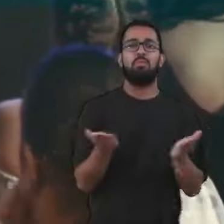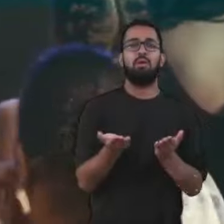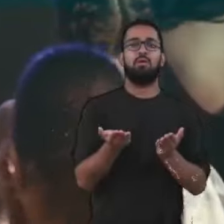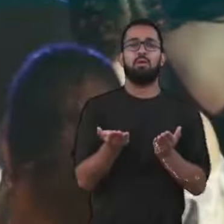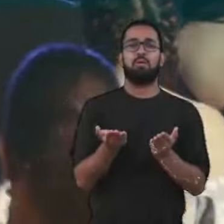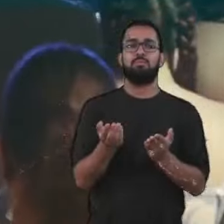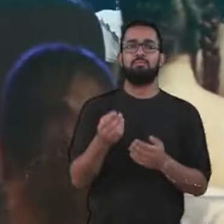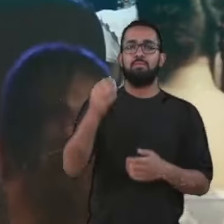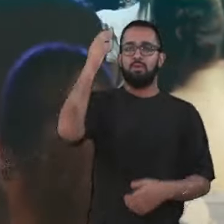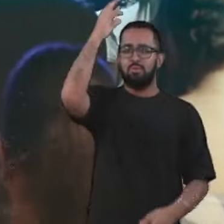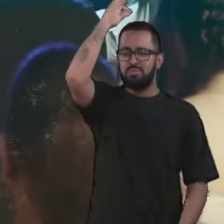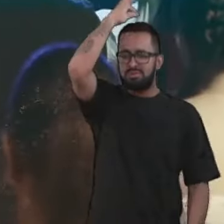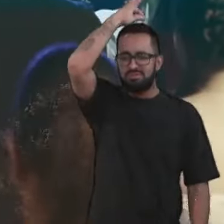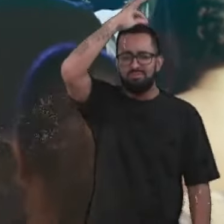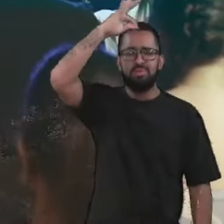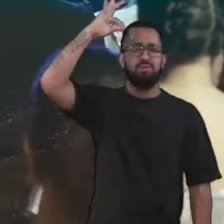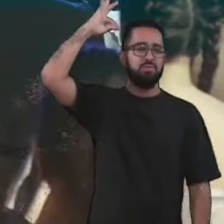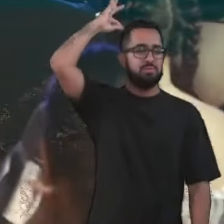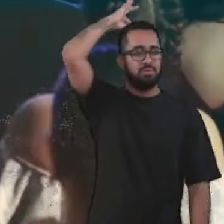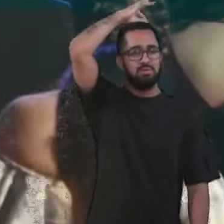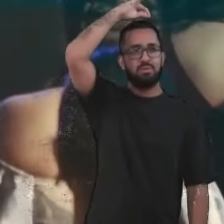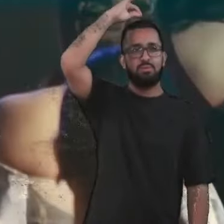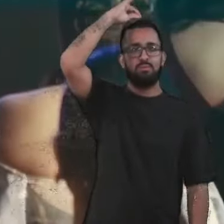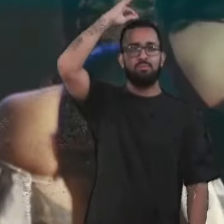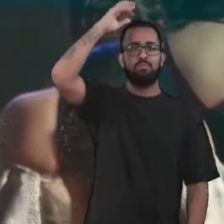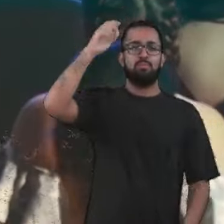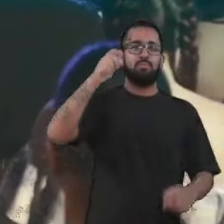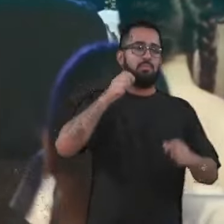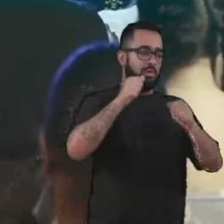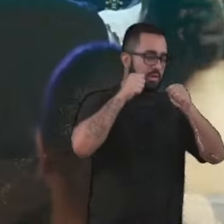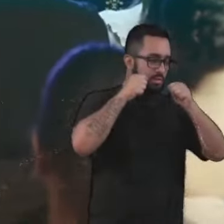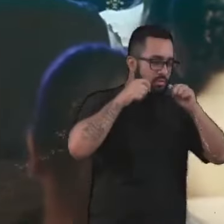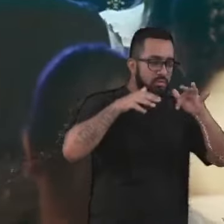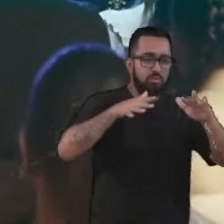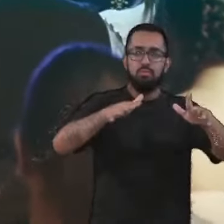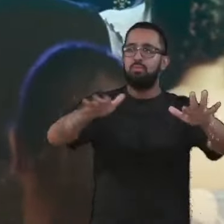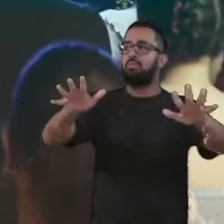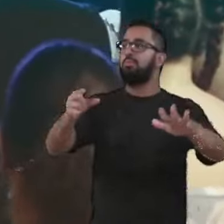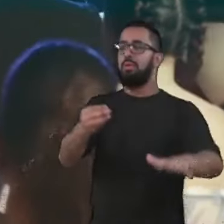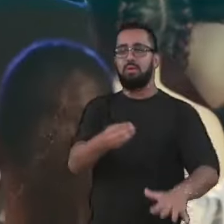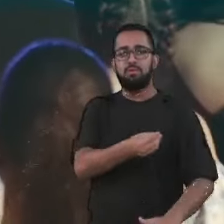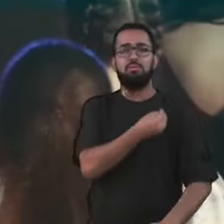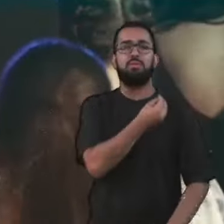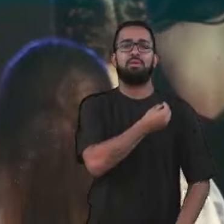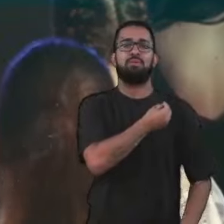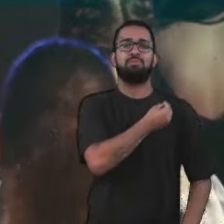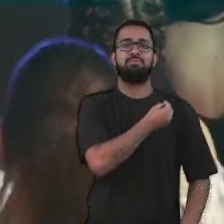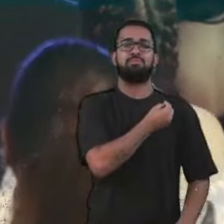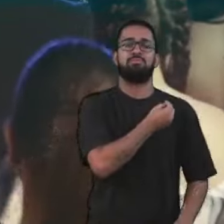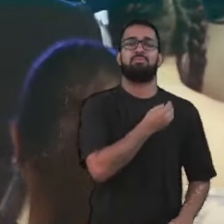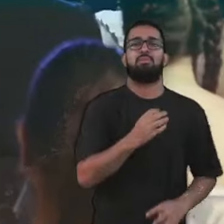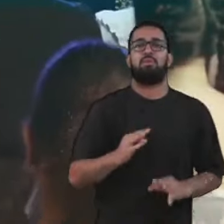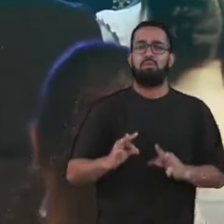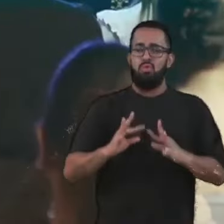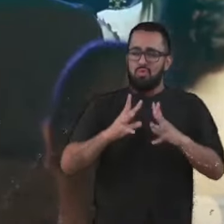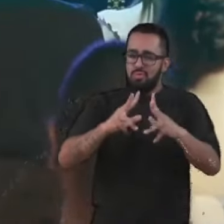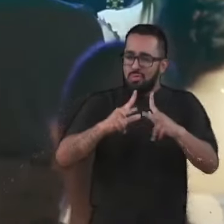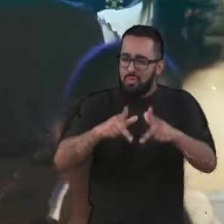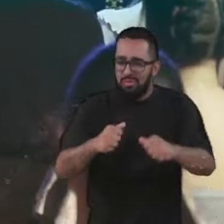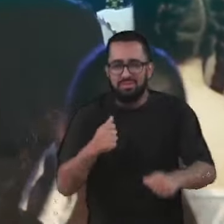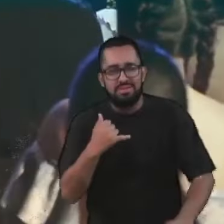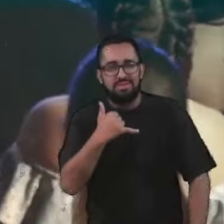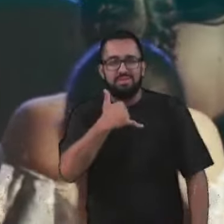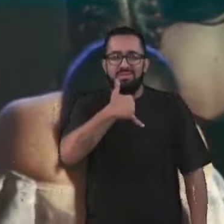nós, toda tristeza que foi gerada, uma tristeza profunda, seja quebrada agora, hein? Em nome de